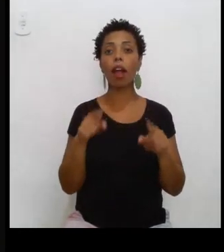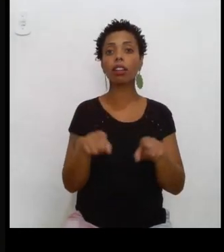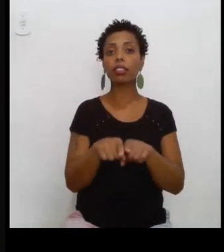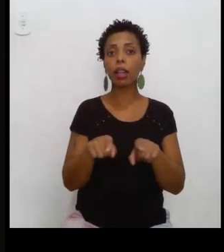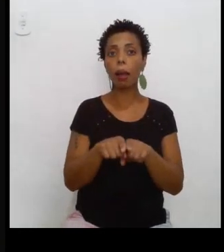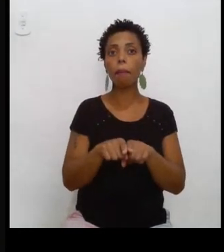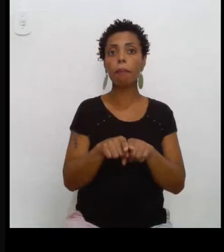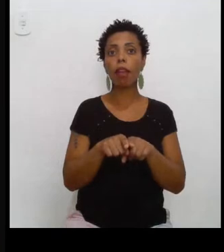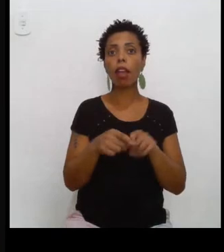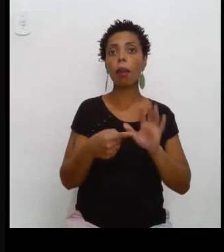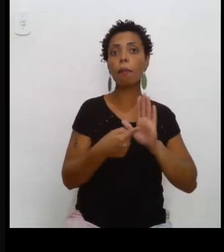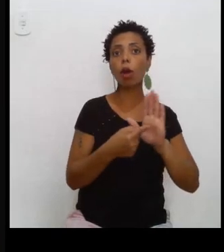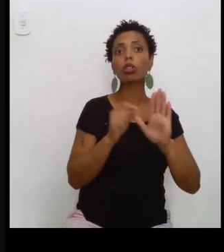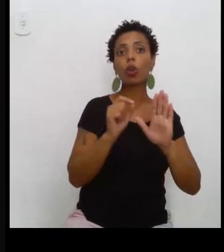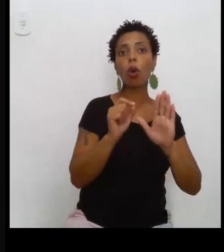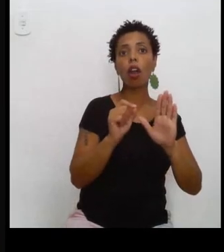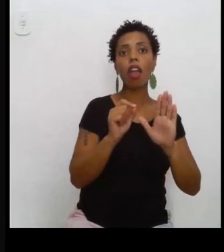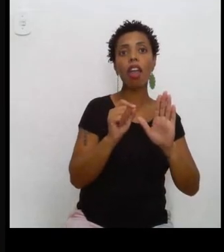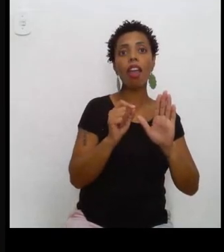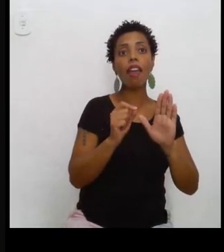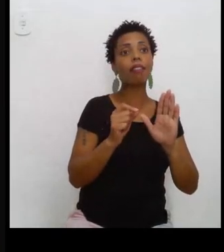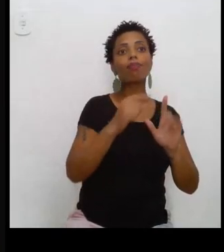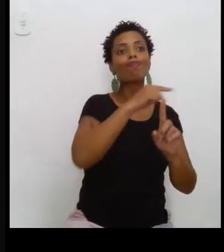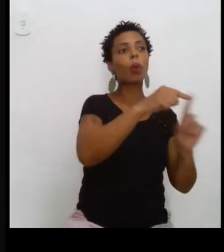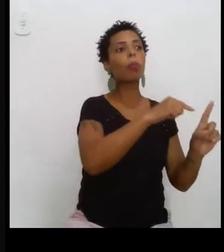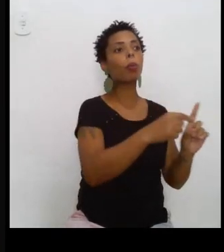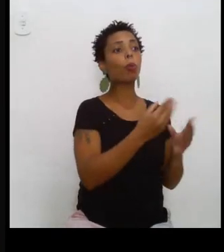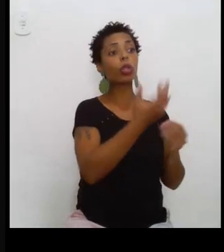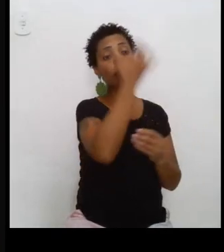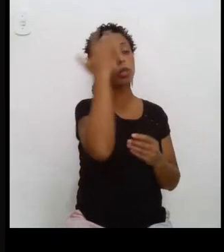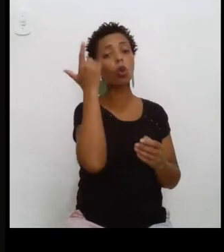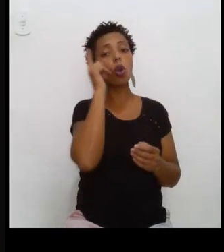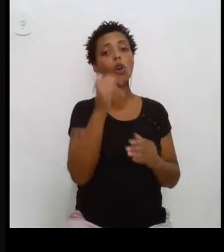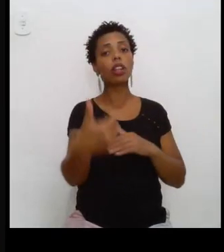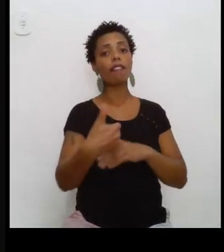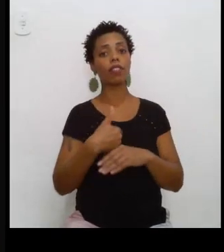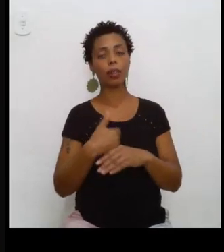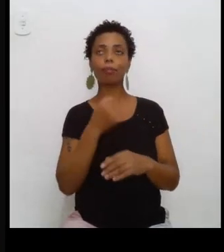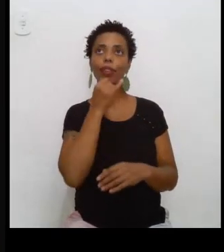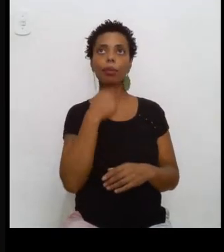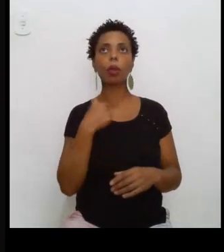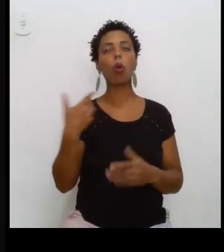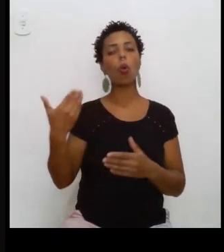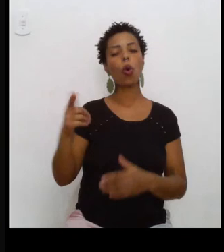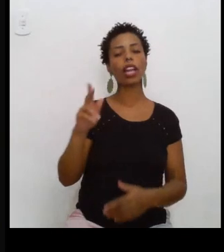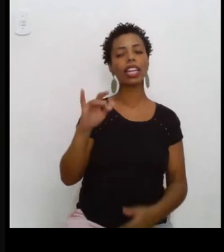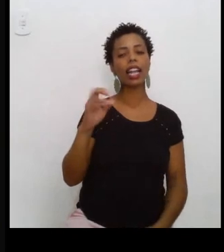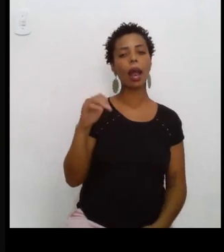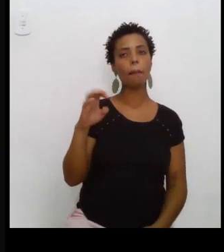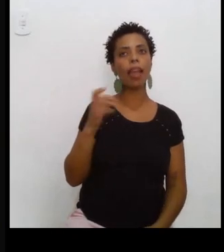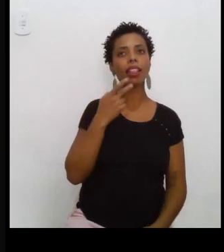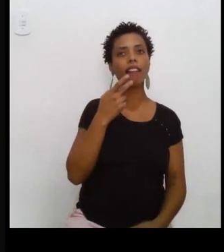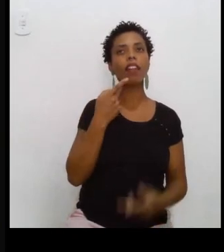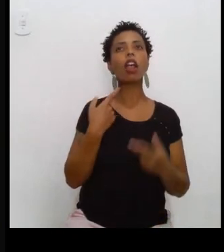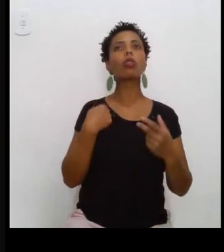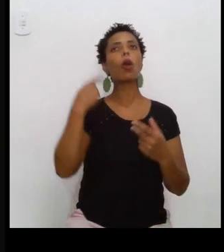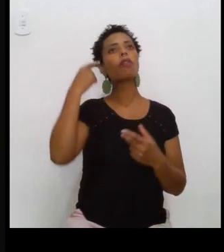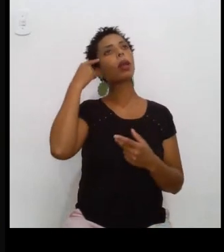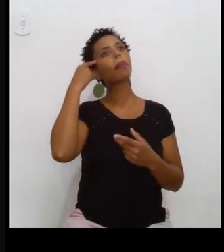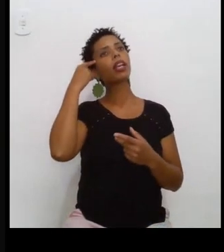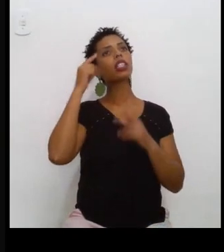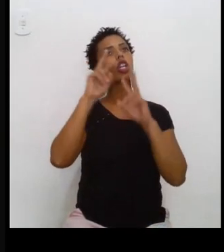ausência sem possibilidade de presença né até mesmo que pensando enquanto o Guilherme falava sobre um currículo né filha tem